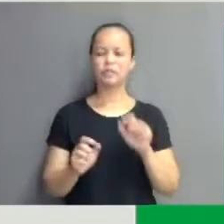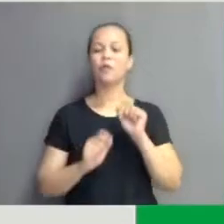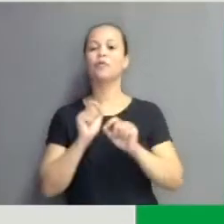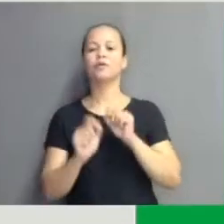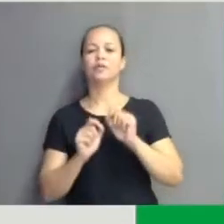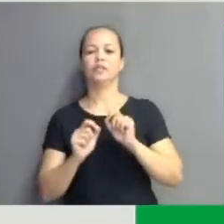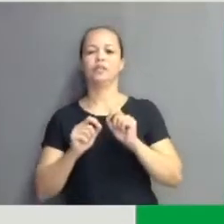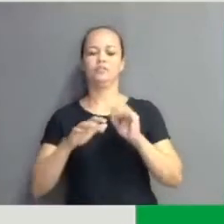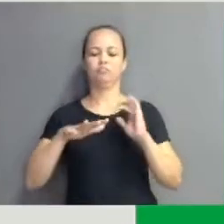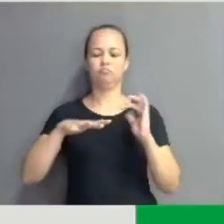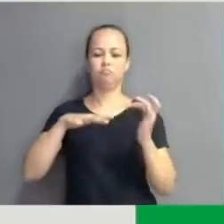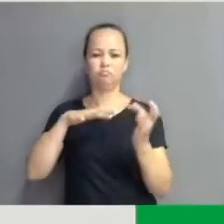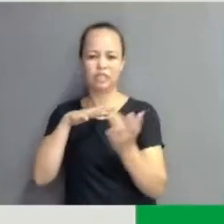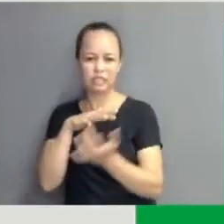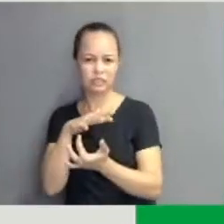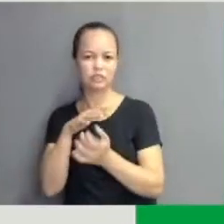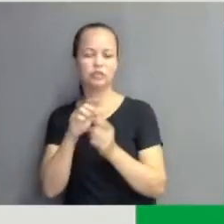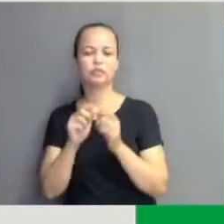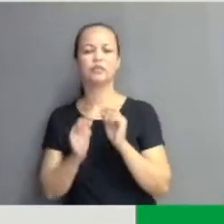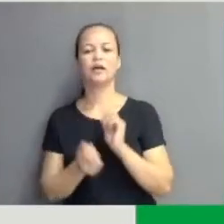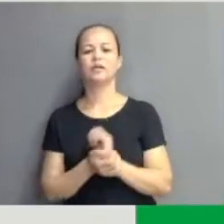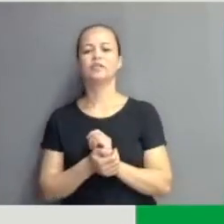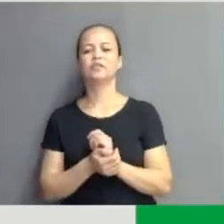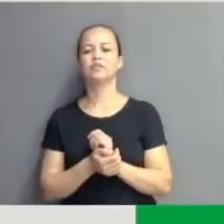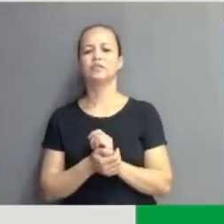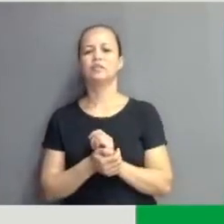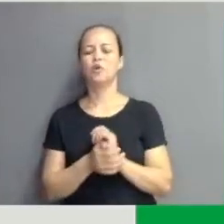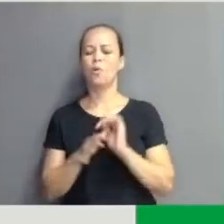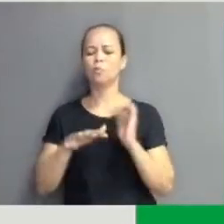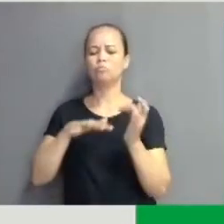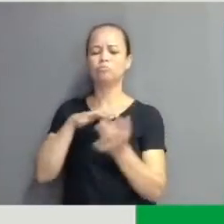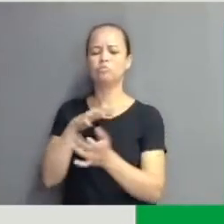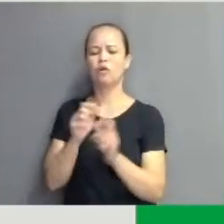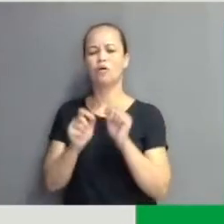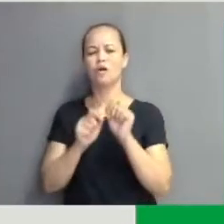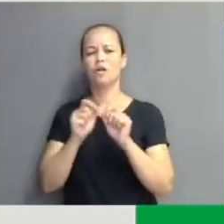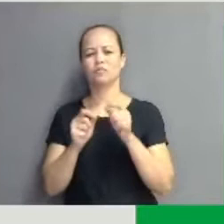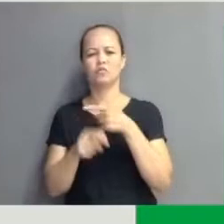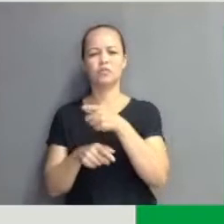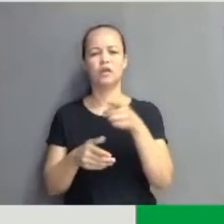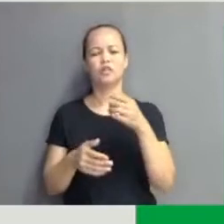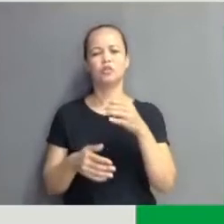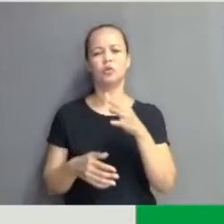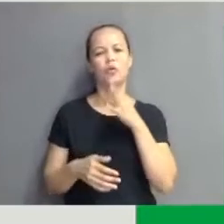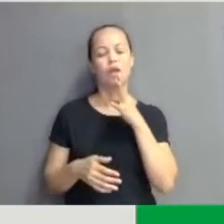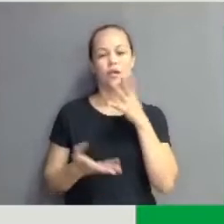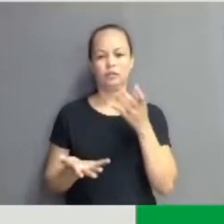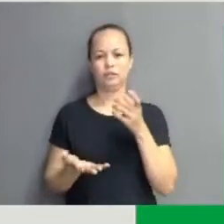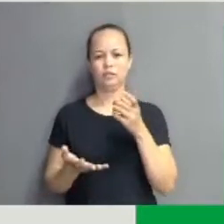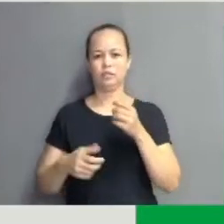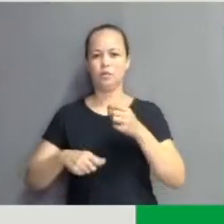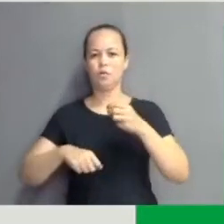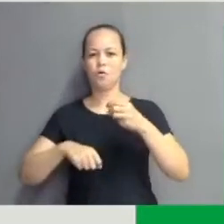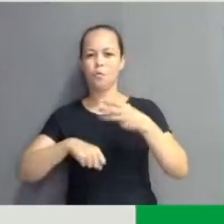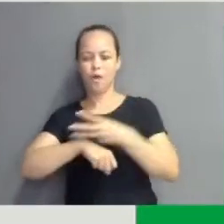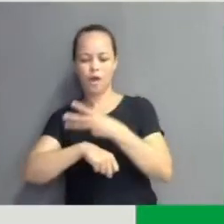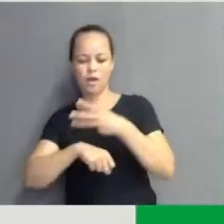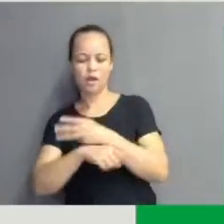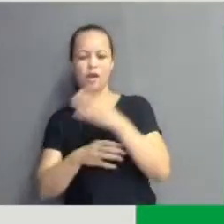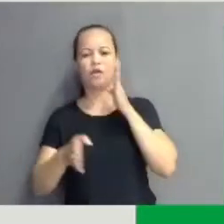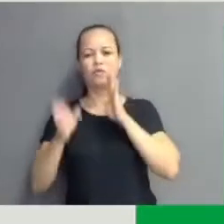sociais quais são as redes sociais que você conhece nós temos o WhatsApp o Facebook